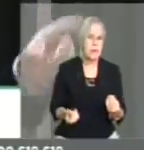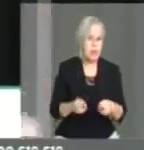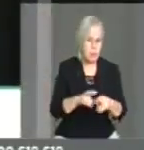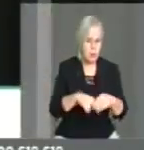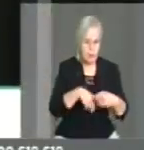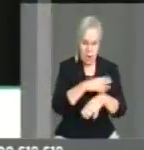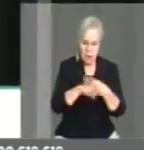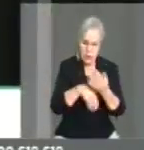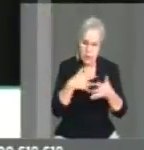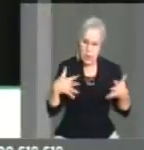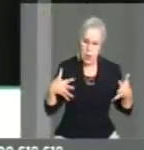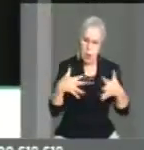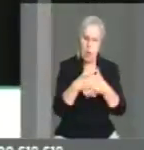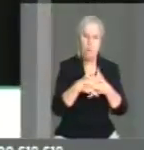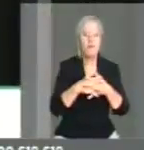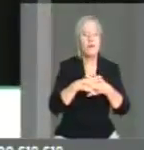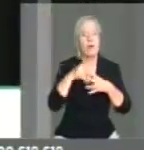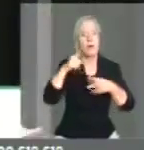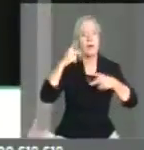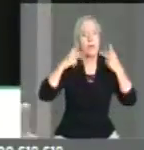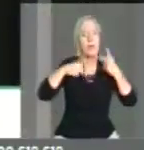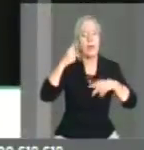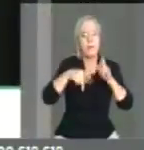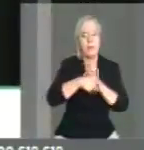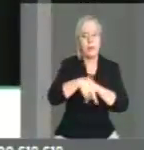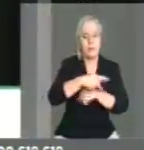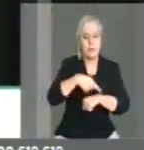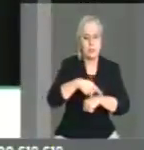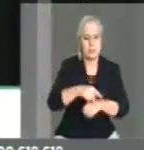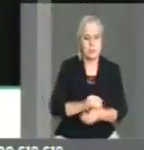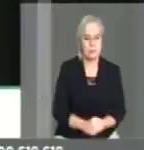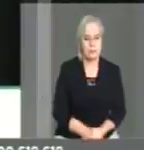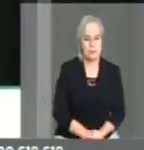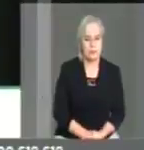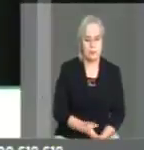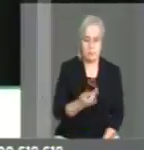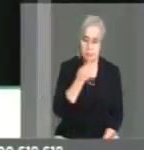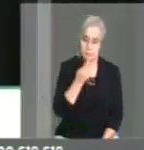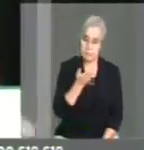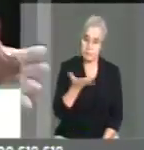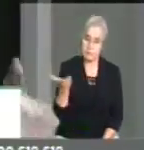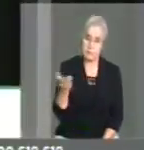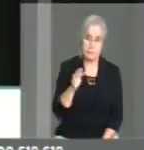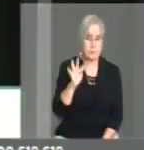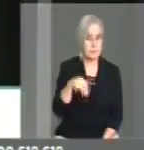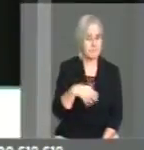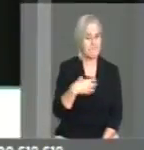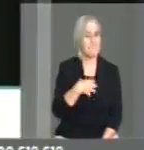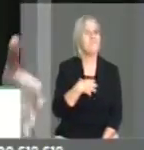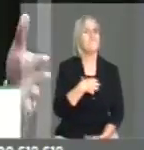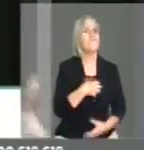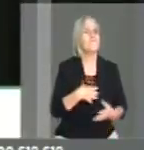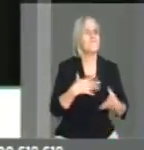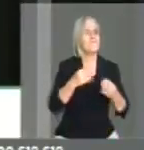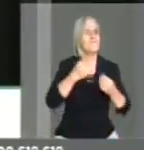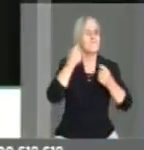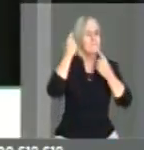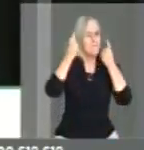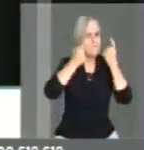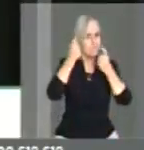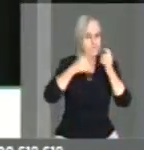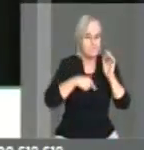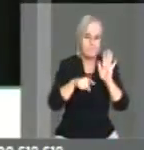confusão geral que virou a política em nosso país. Mas, para concluir, senhor presidente, eu queria dizer que, com muita preocupação, vejo que está na